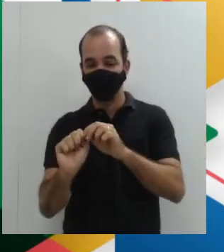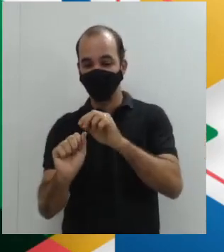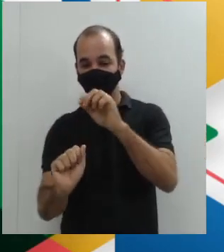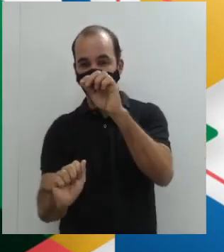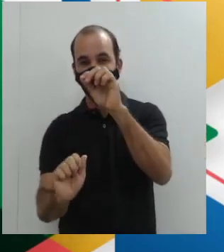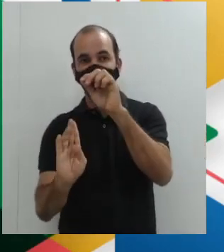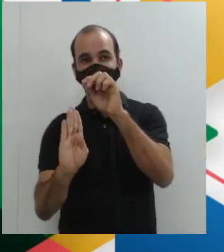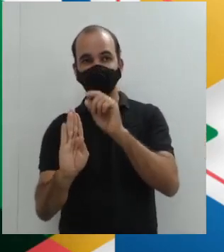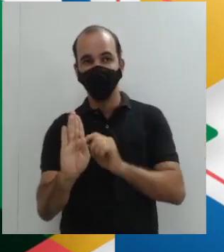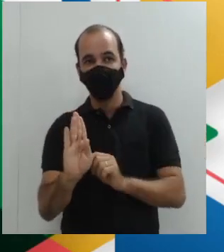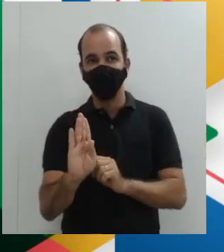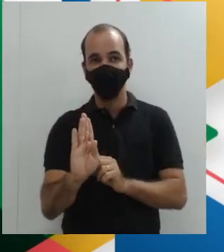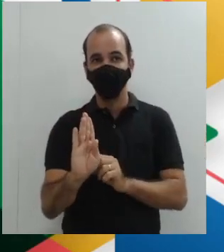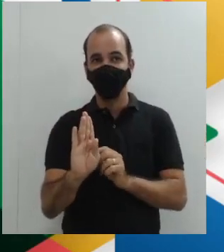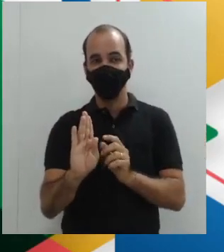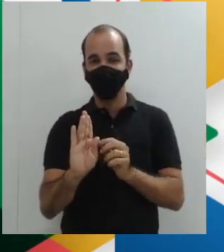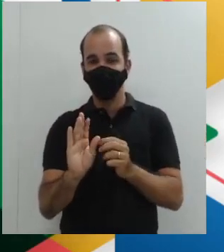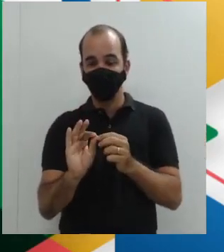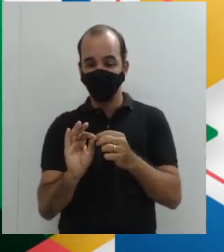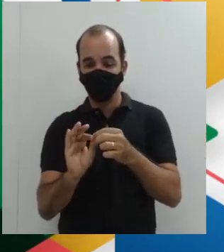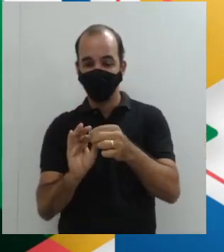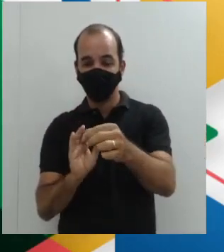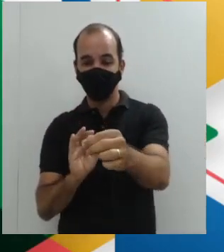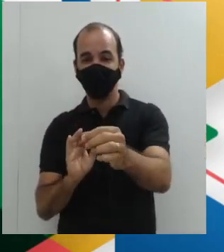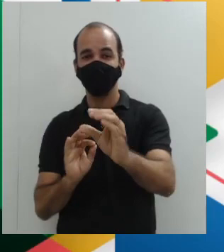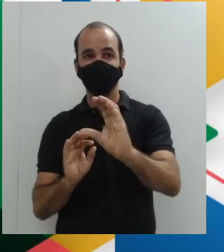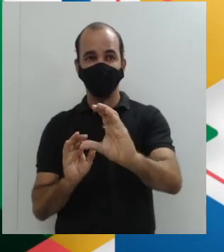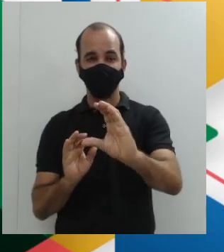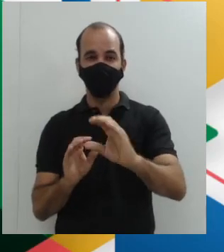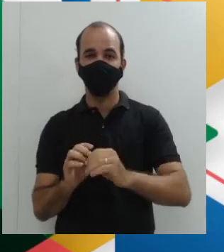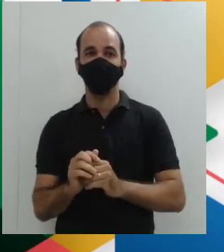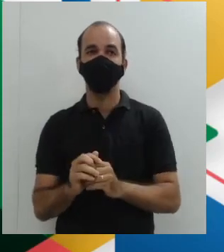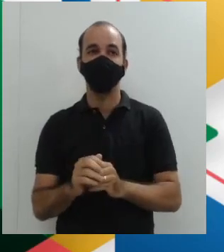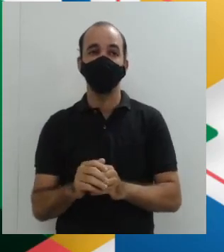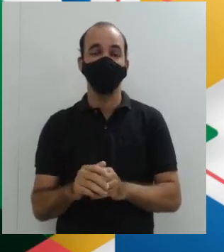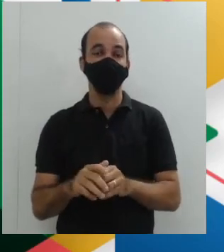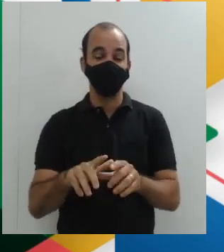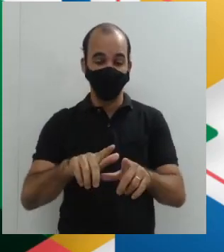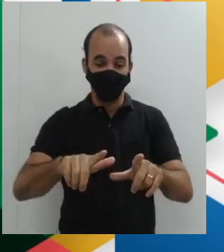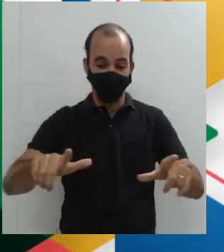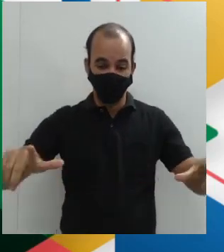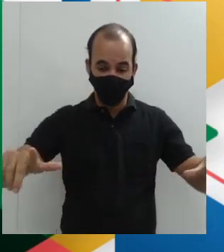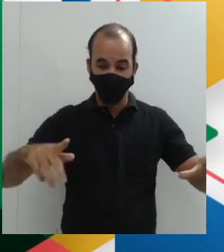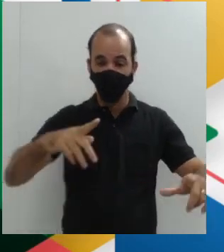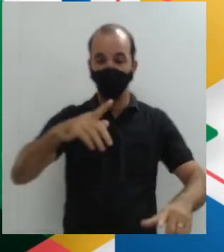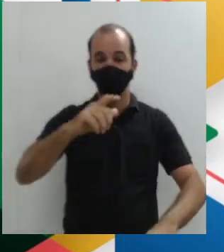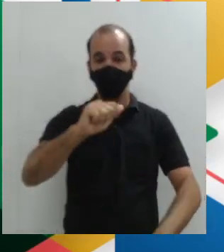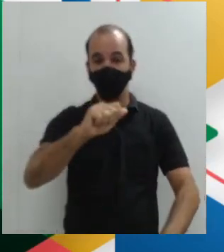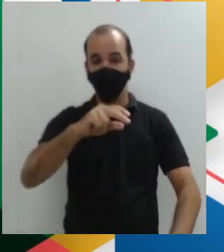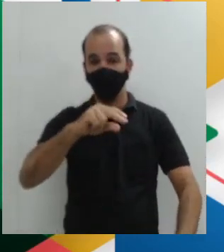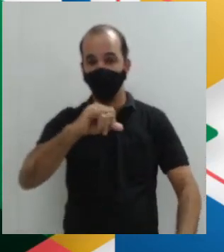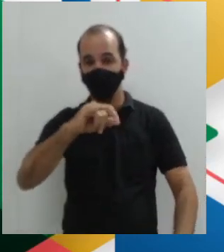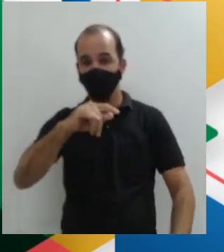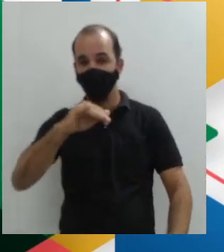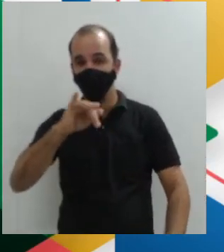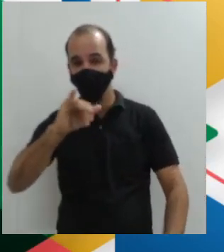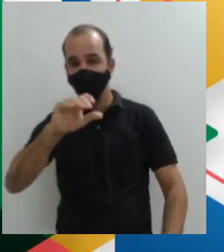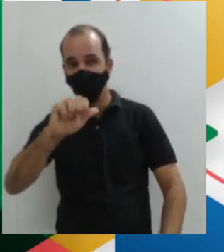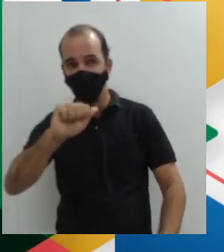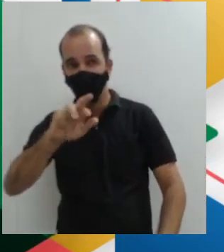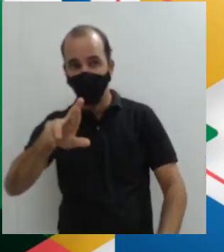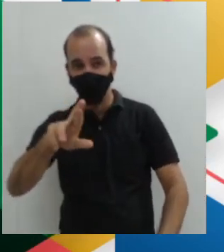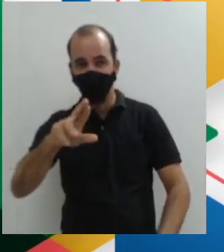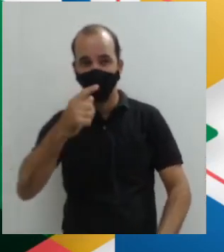nosso prisma paralelepípedo, e eu vou agora planificar. Perceba, galerinha, as medidas A, B e C, comprimento, largura e